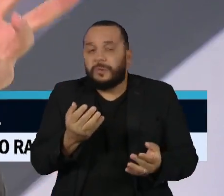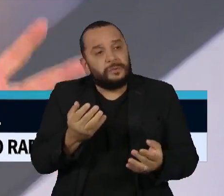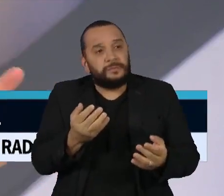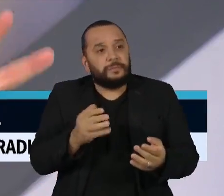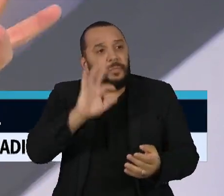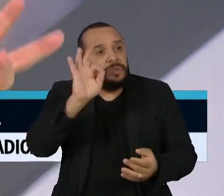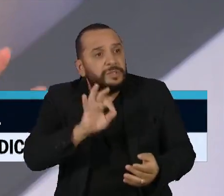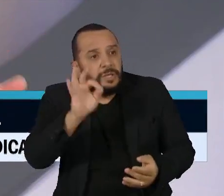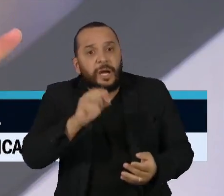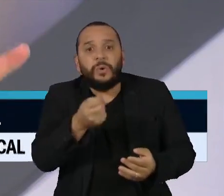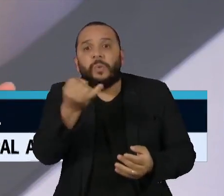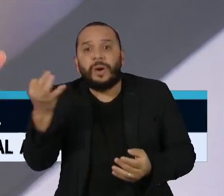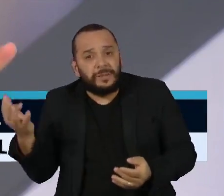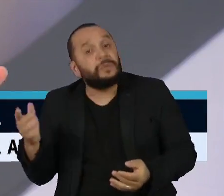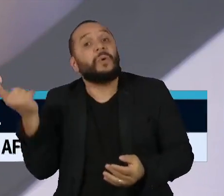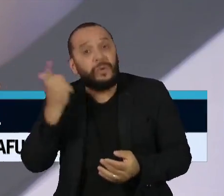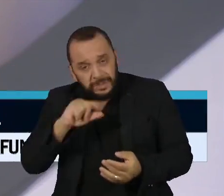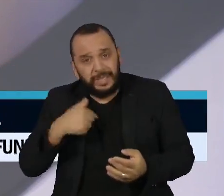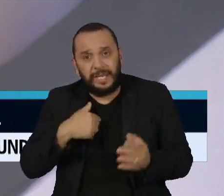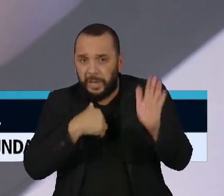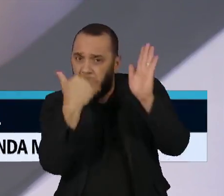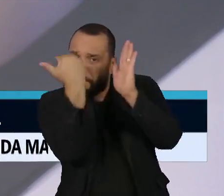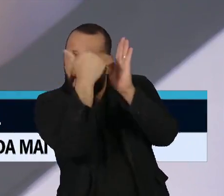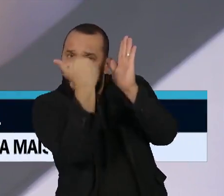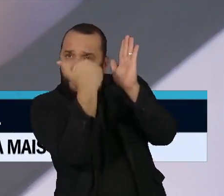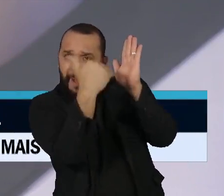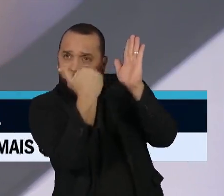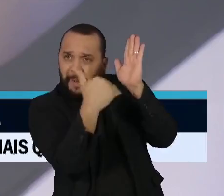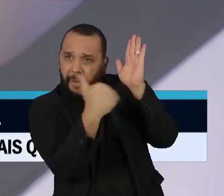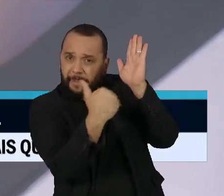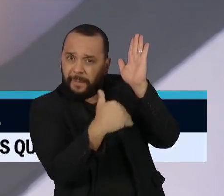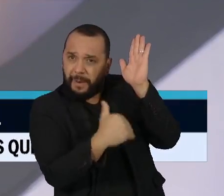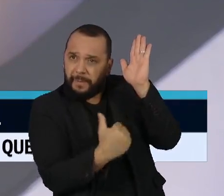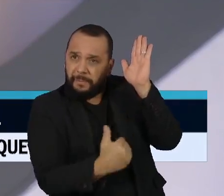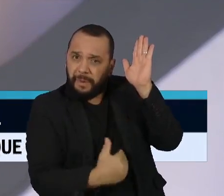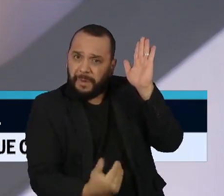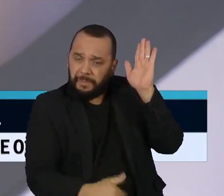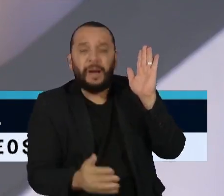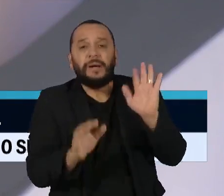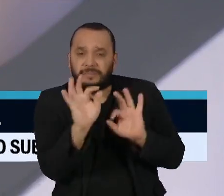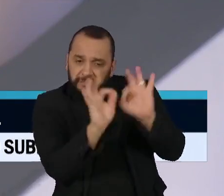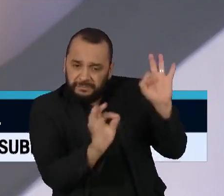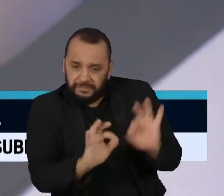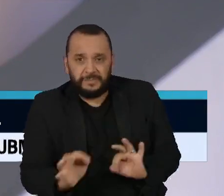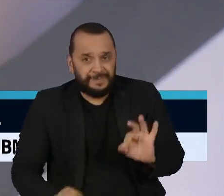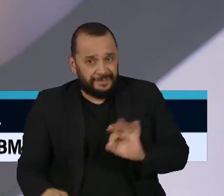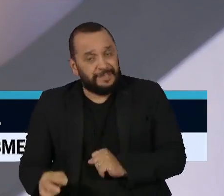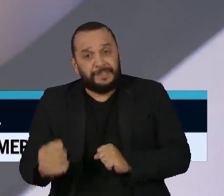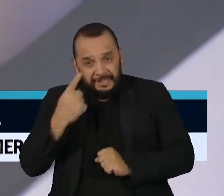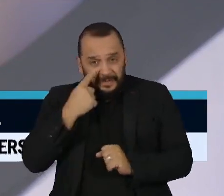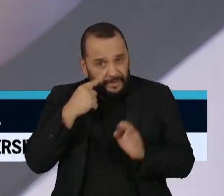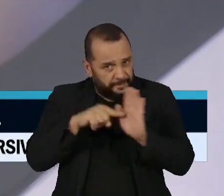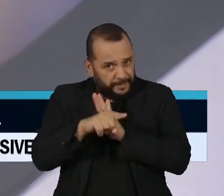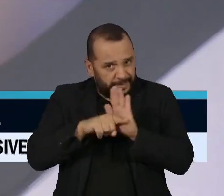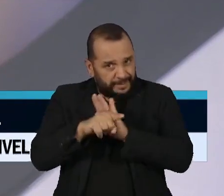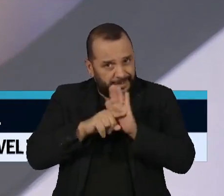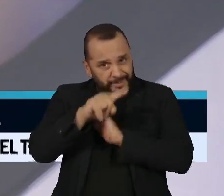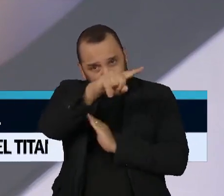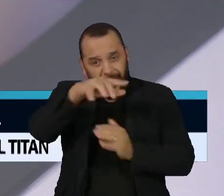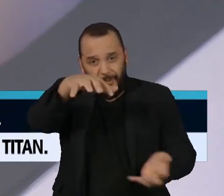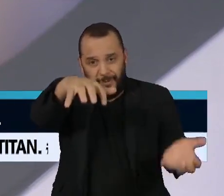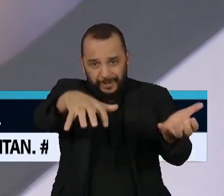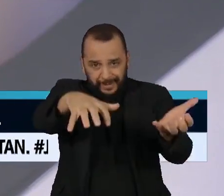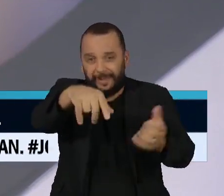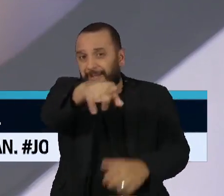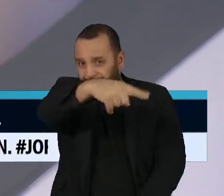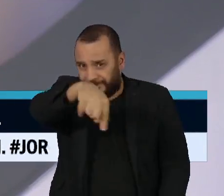Cara, ele conseguiu fazer essa equação funcionar e estava convencido. Assim, quem olhasse as pesquisas do Congresso, sabe, não viu, não achou,